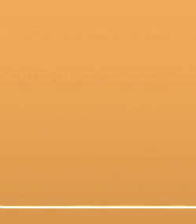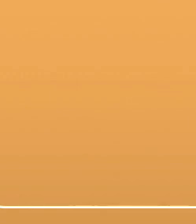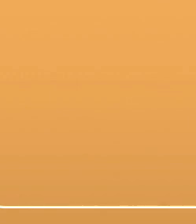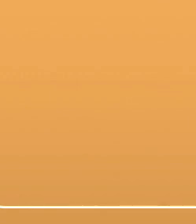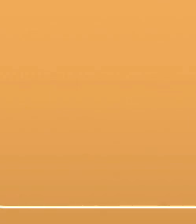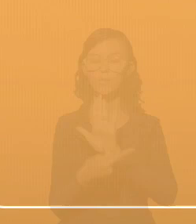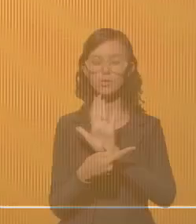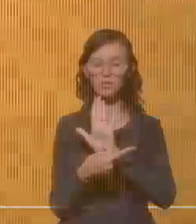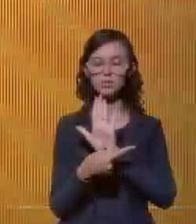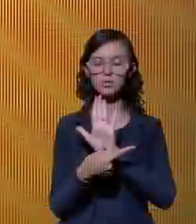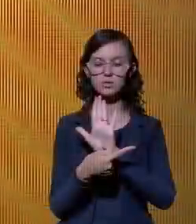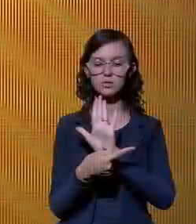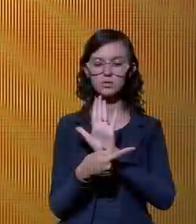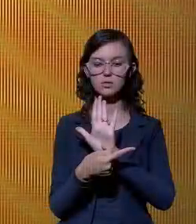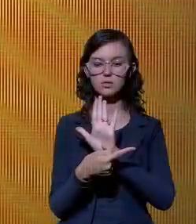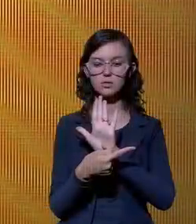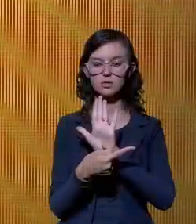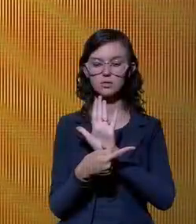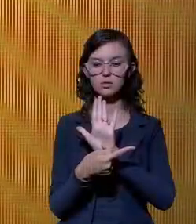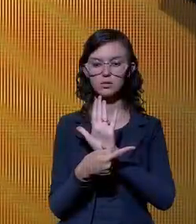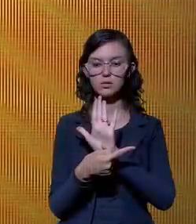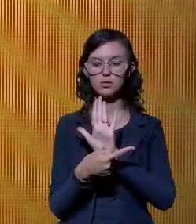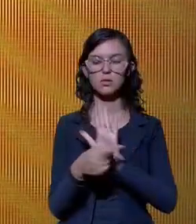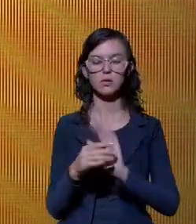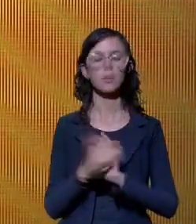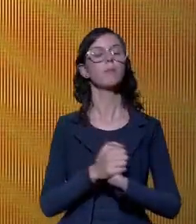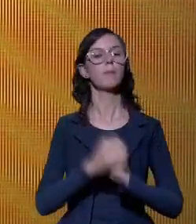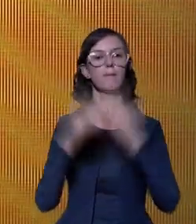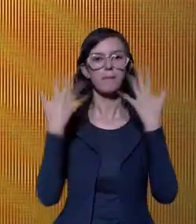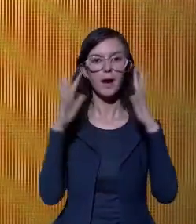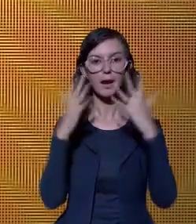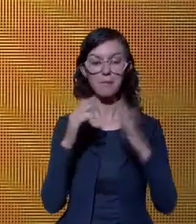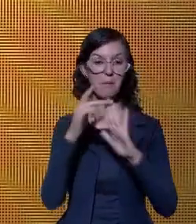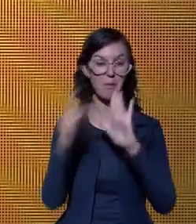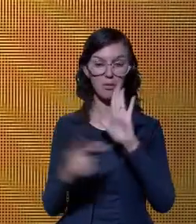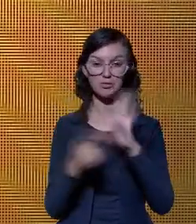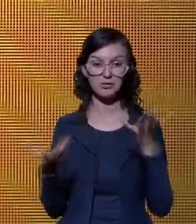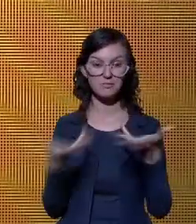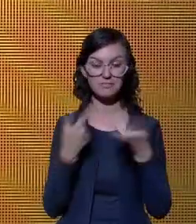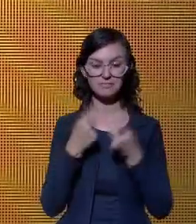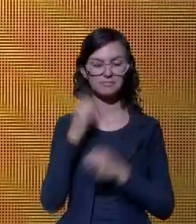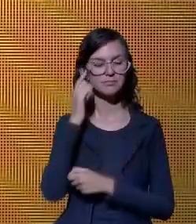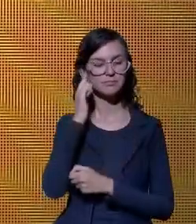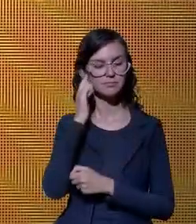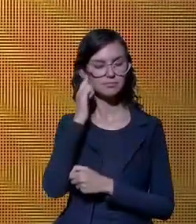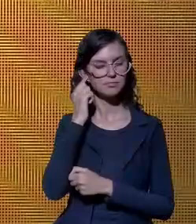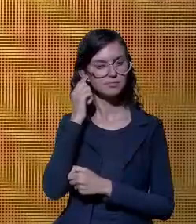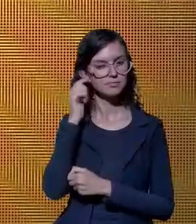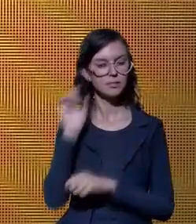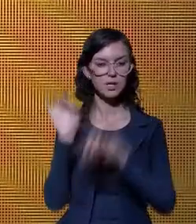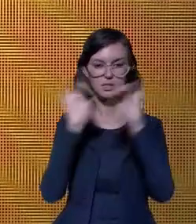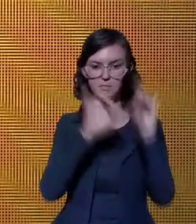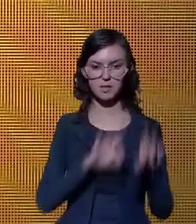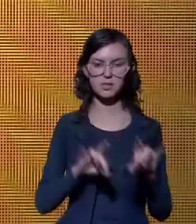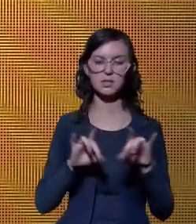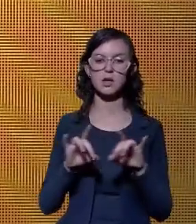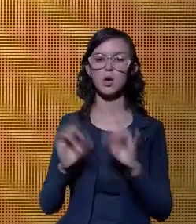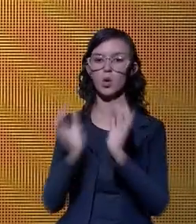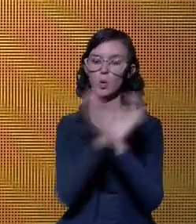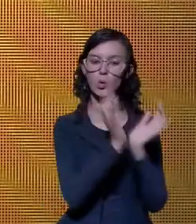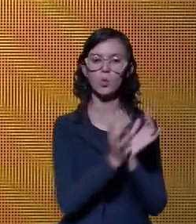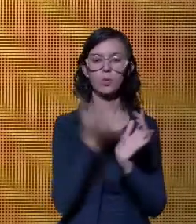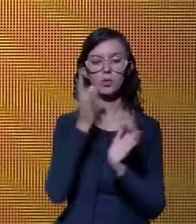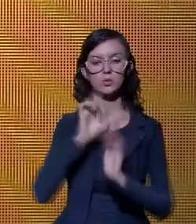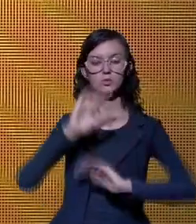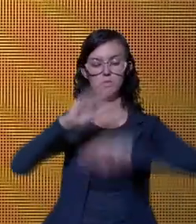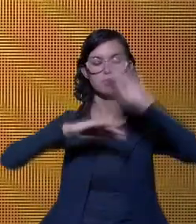Paulo Bahia Produtiva. Parabéns para o seu estado, em especial para a companhia que desenvolveu esse projeto